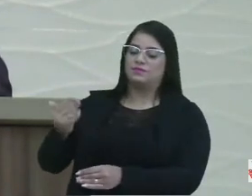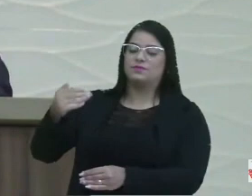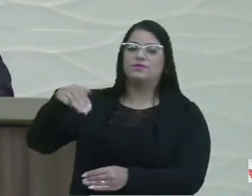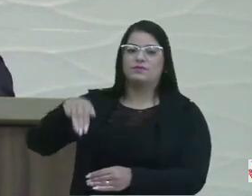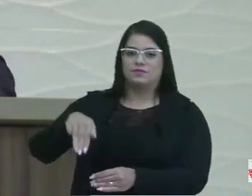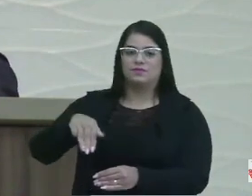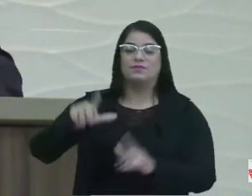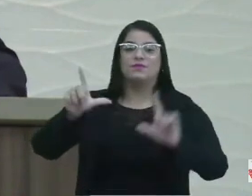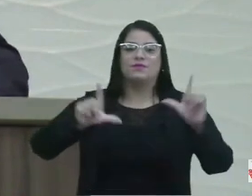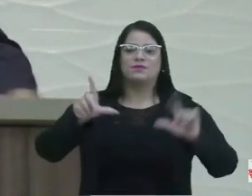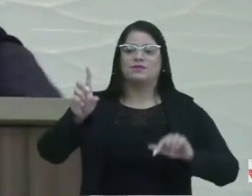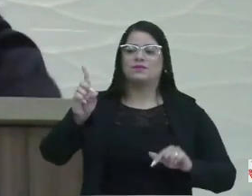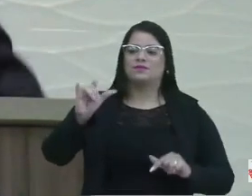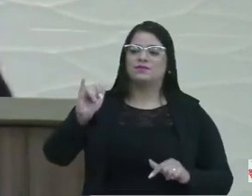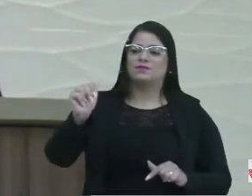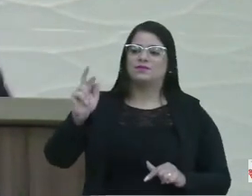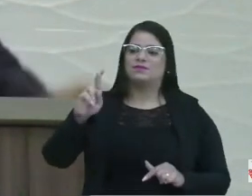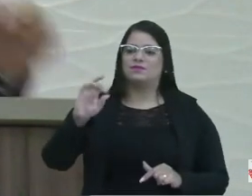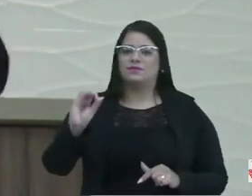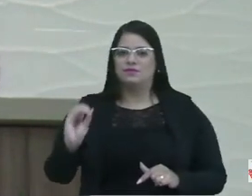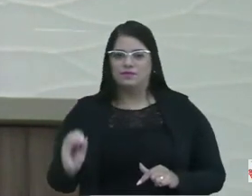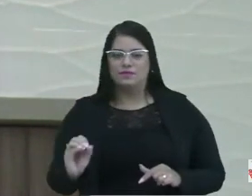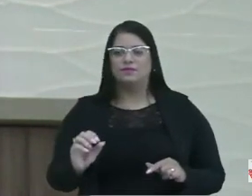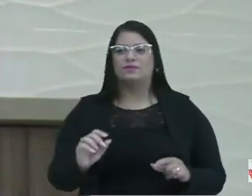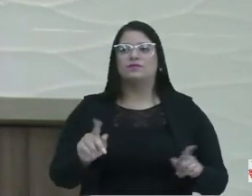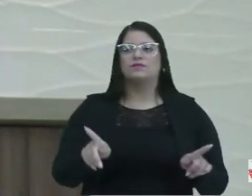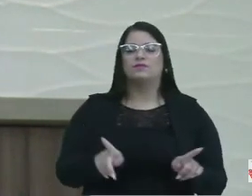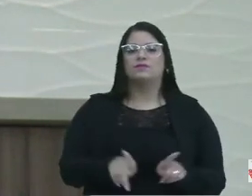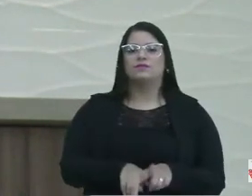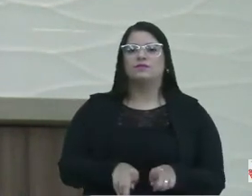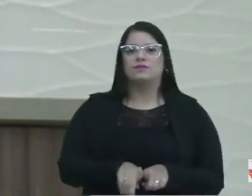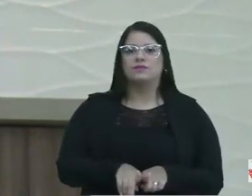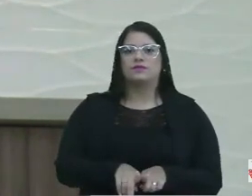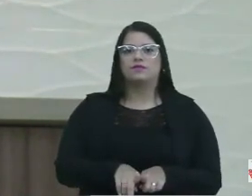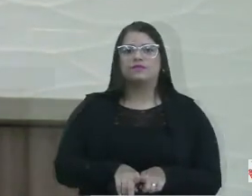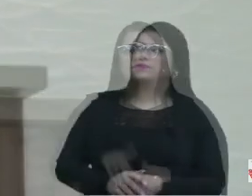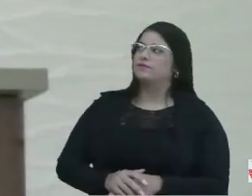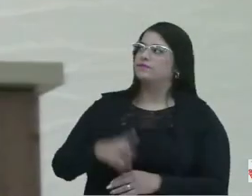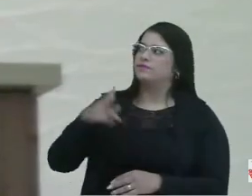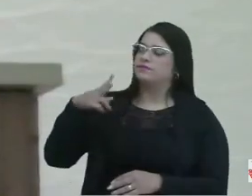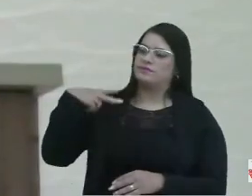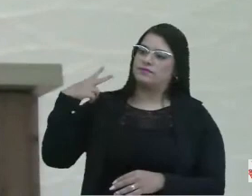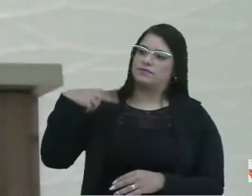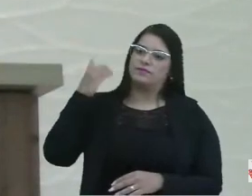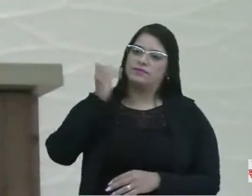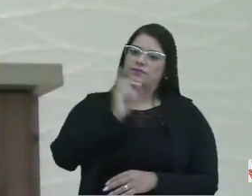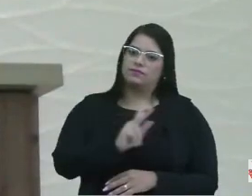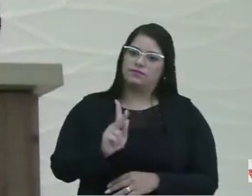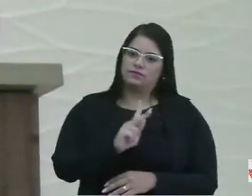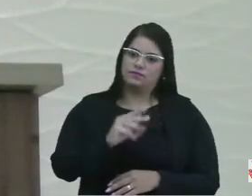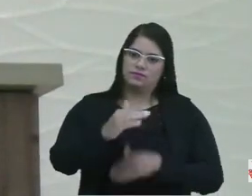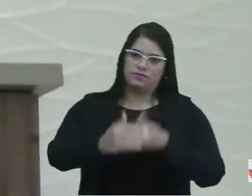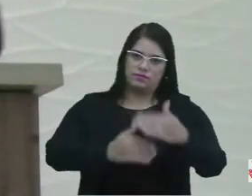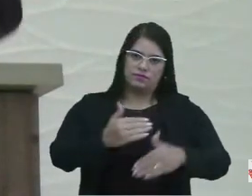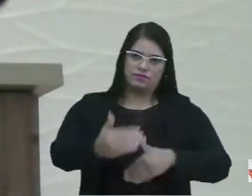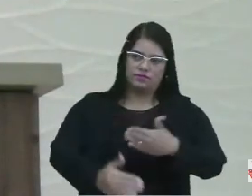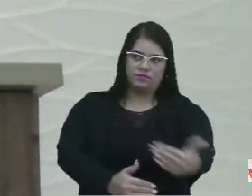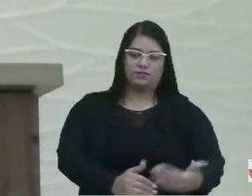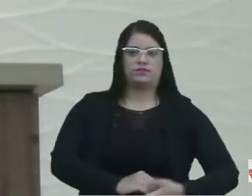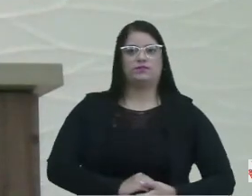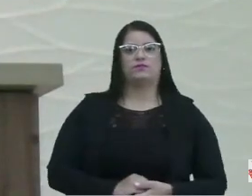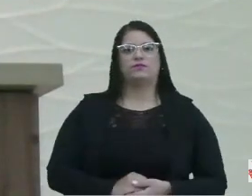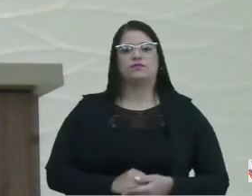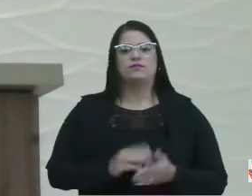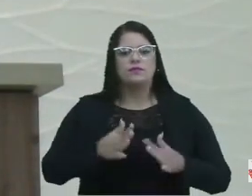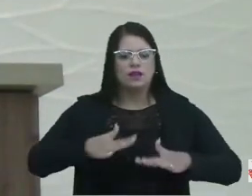TV Diário, o Jardim do Agreste, a TV SP Una. Pronto, continuando, saudar aí a